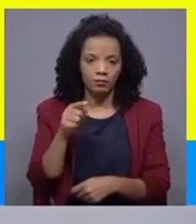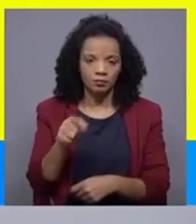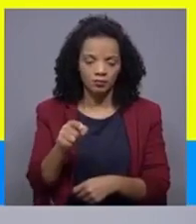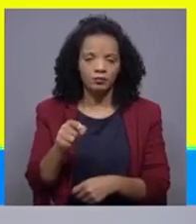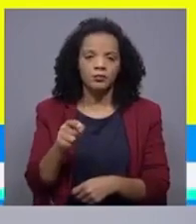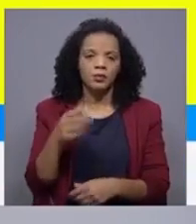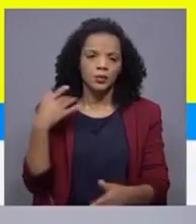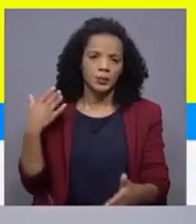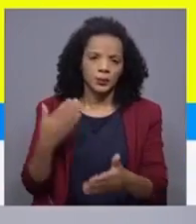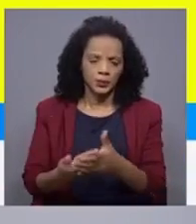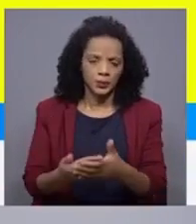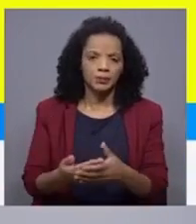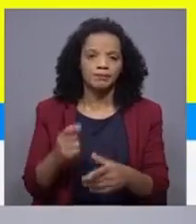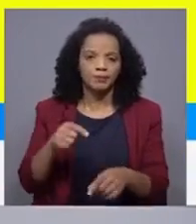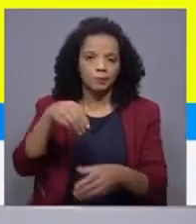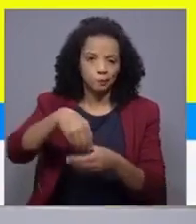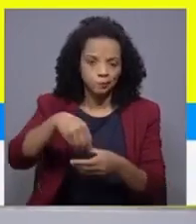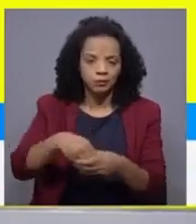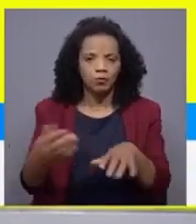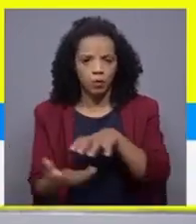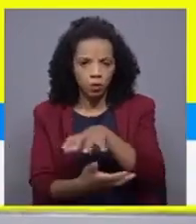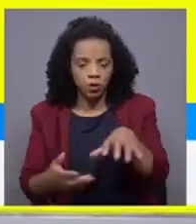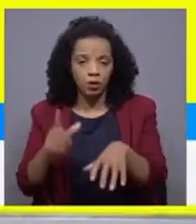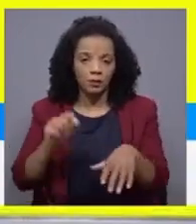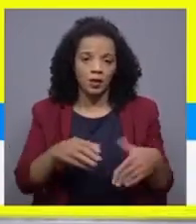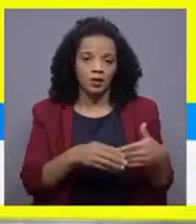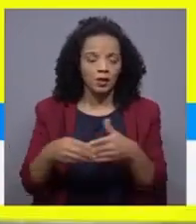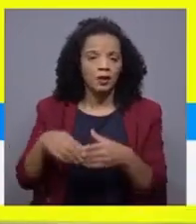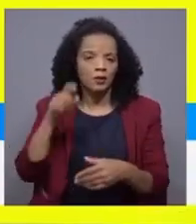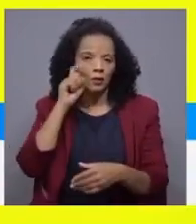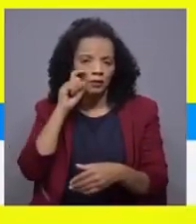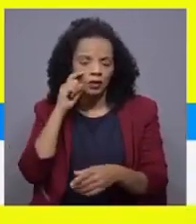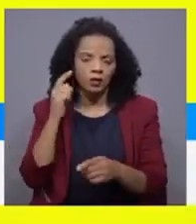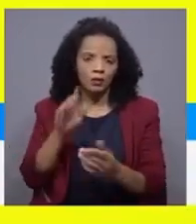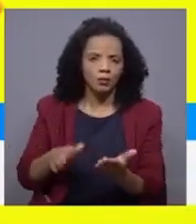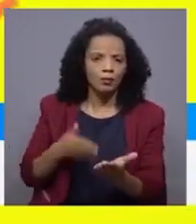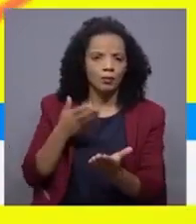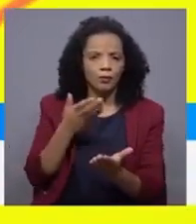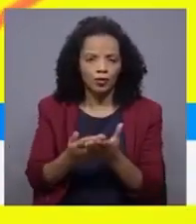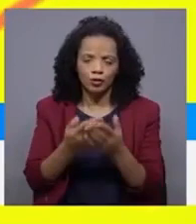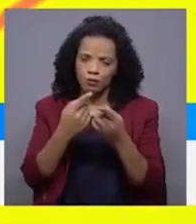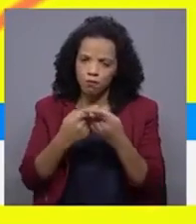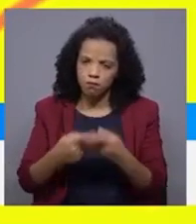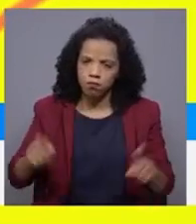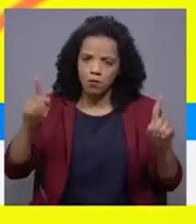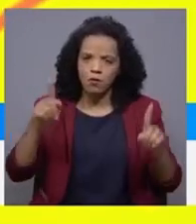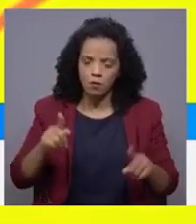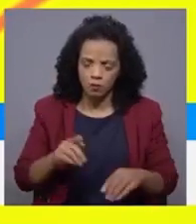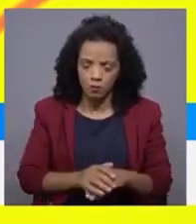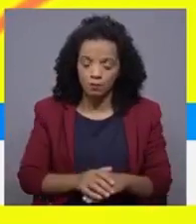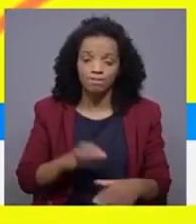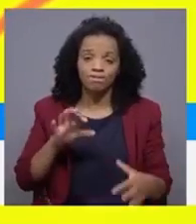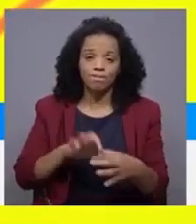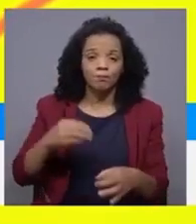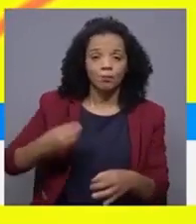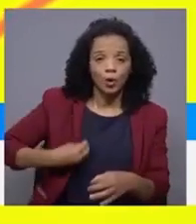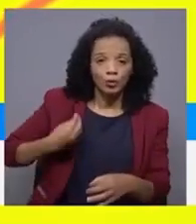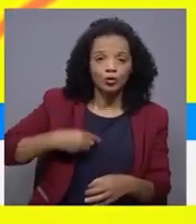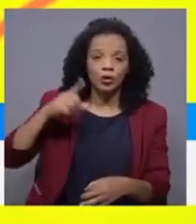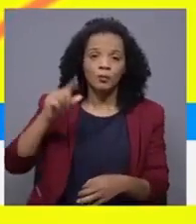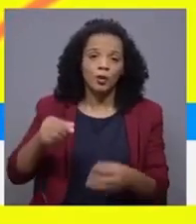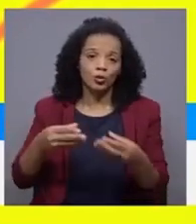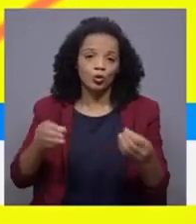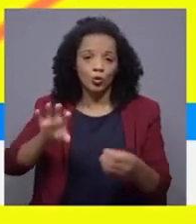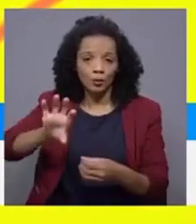nos últimos tempos por crises internas e de liderança, defendem em muitos aspectos propostas bem diferentes para as preocupações e soluções deste